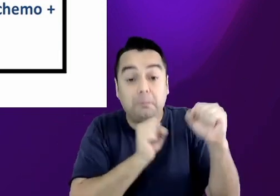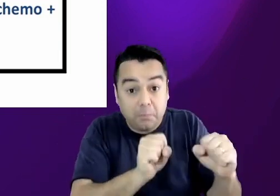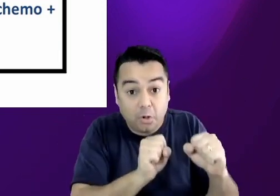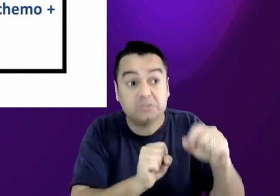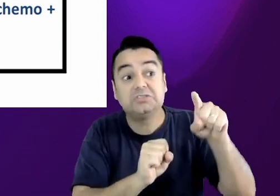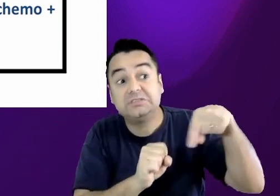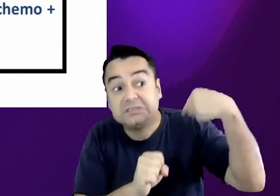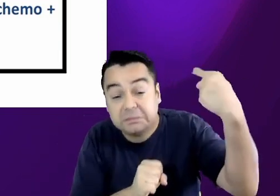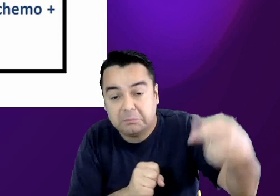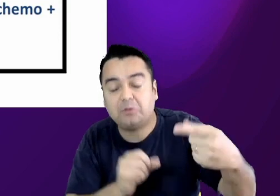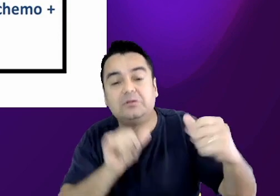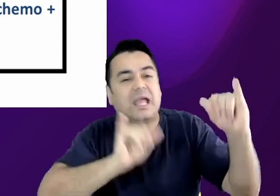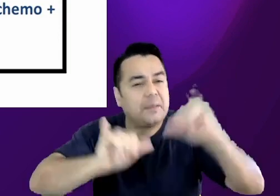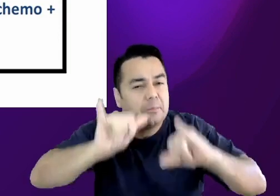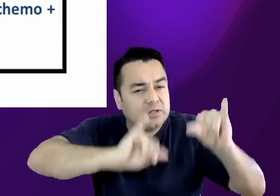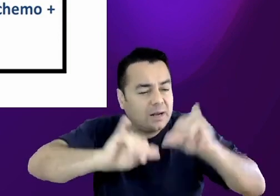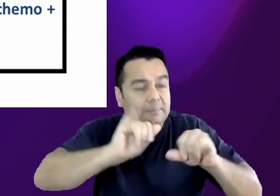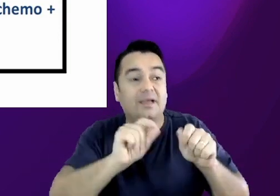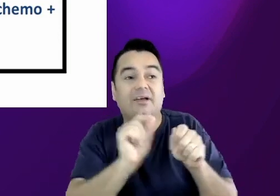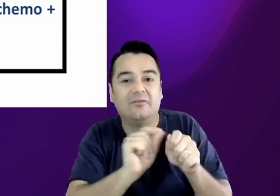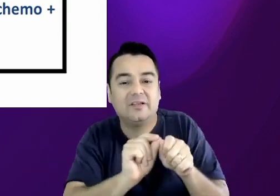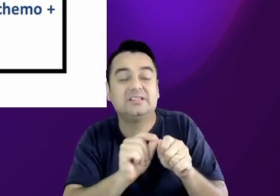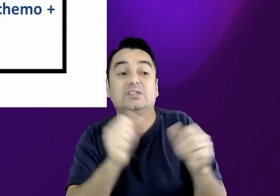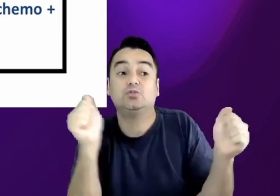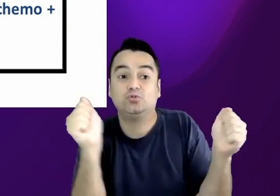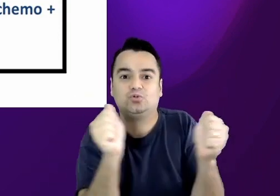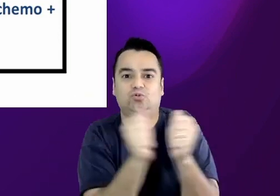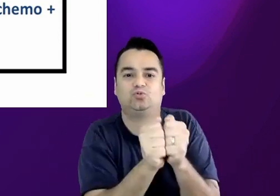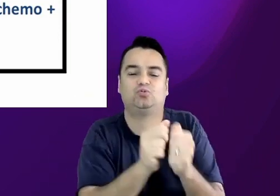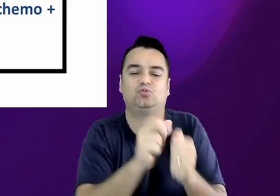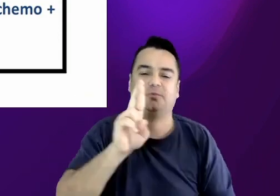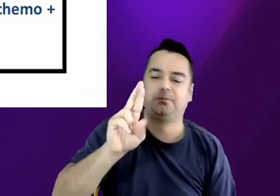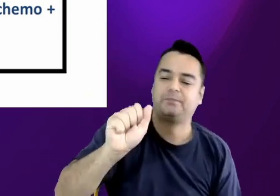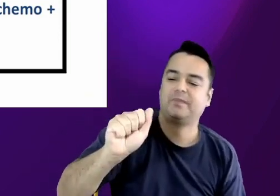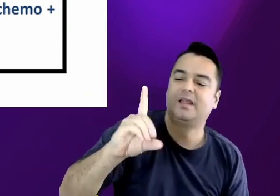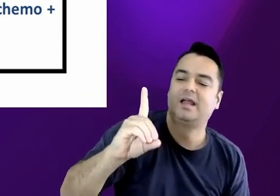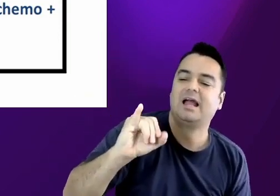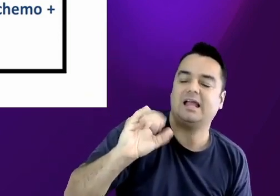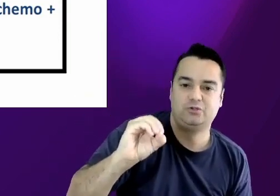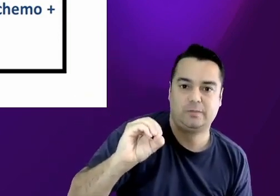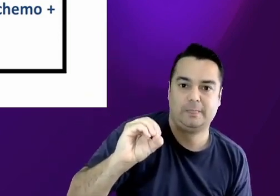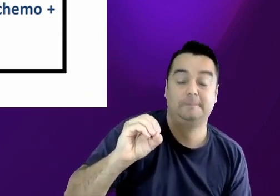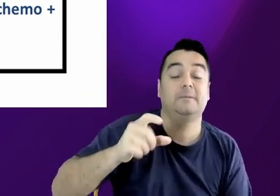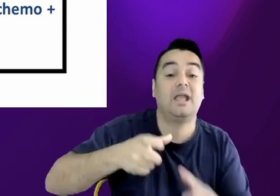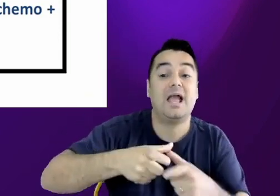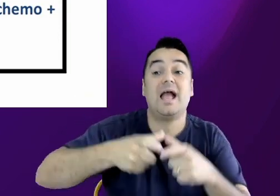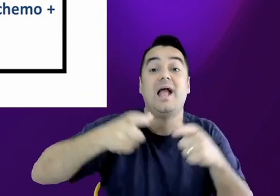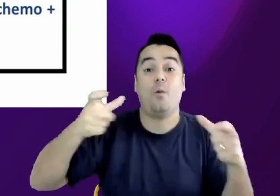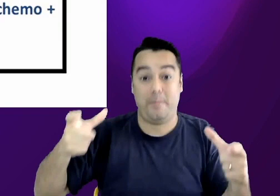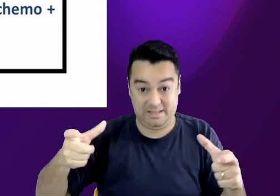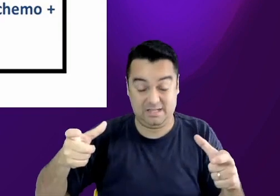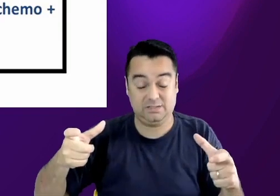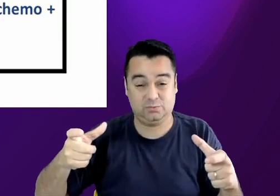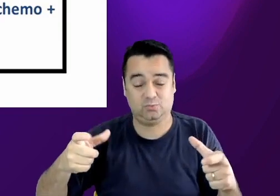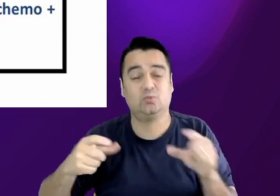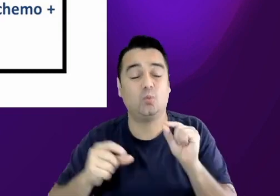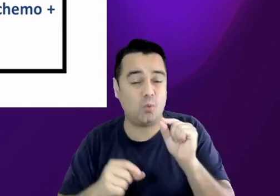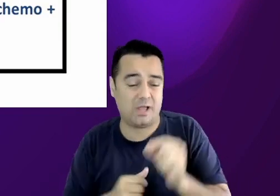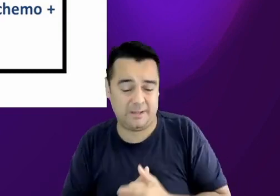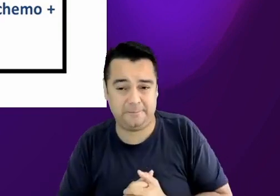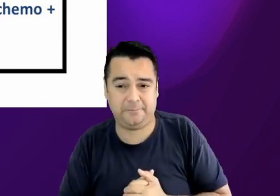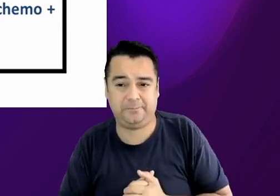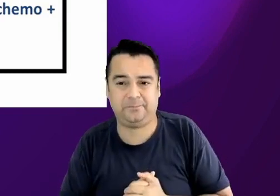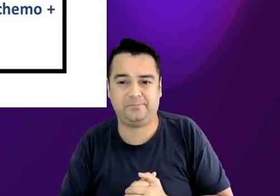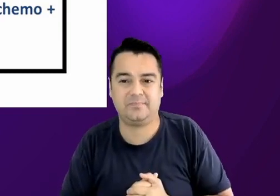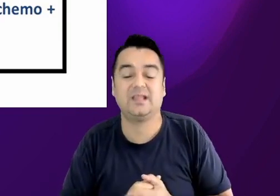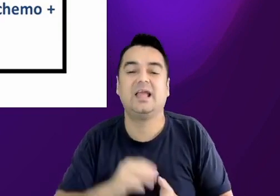ser realizada junto com a radioterapia, aumentando, assim, a